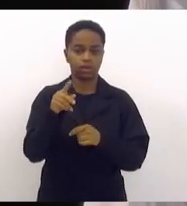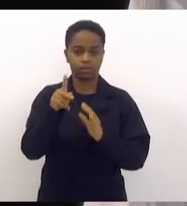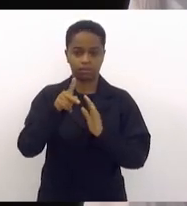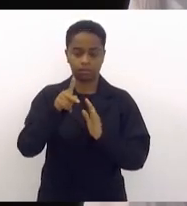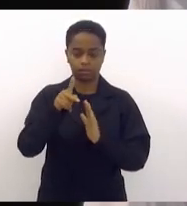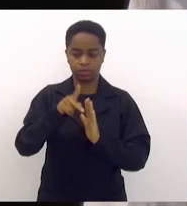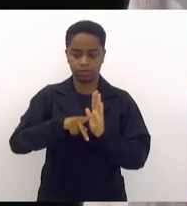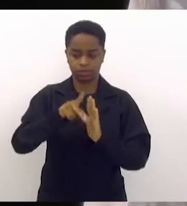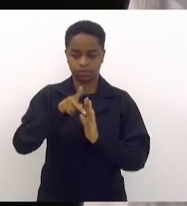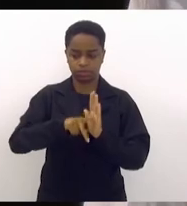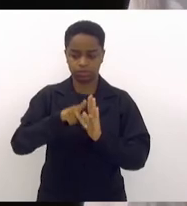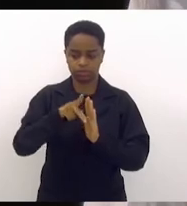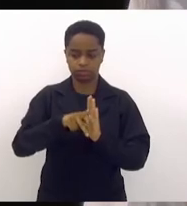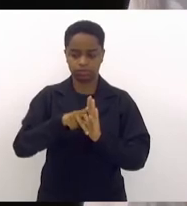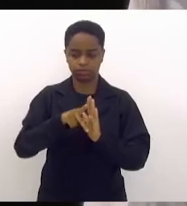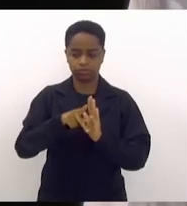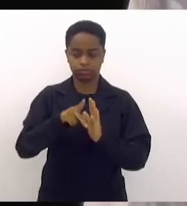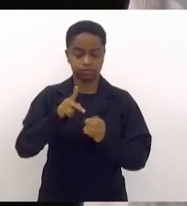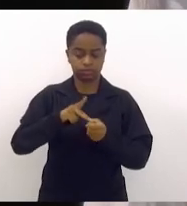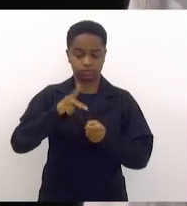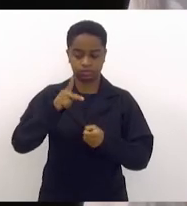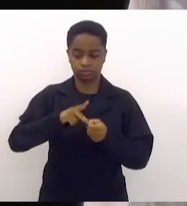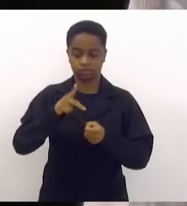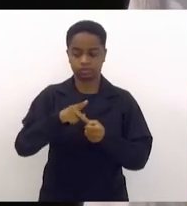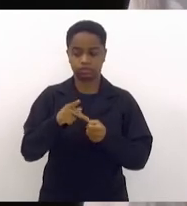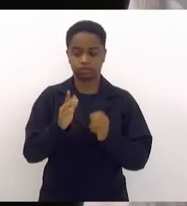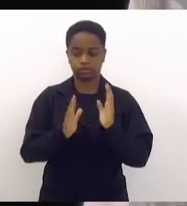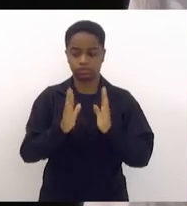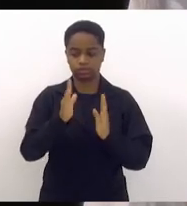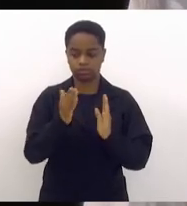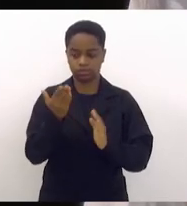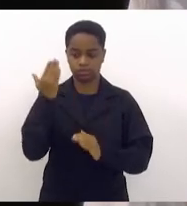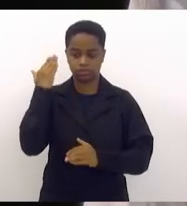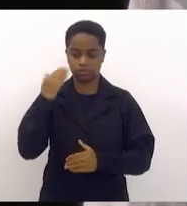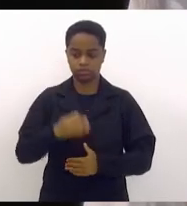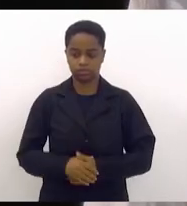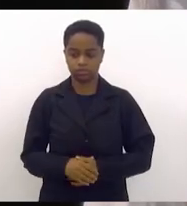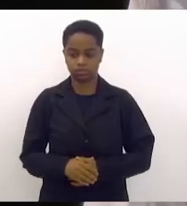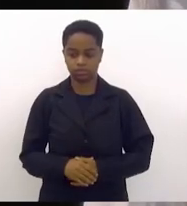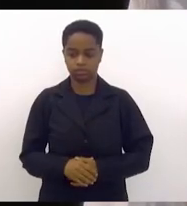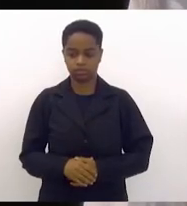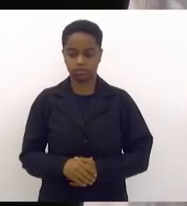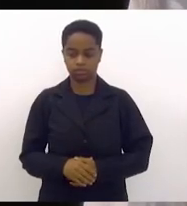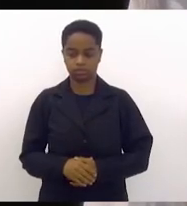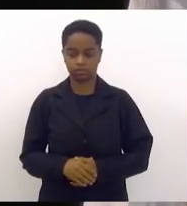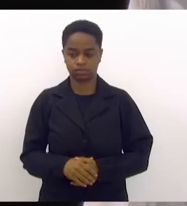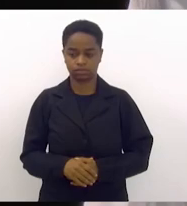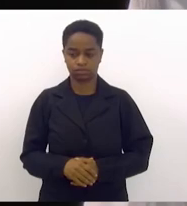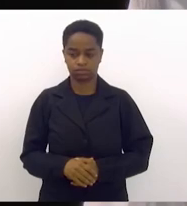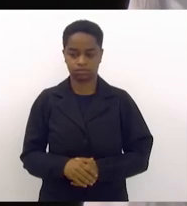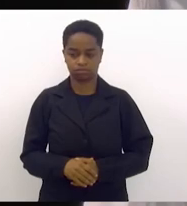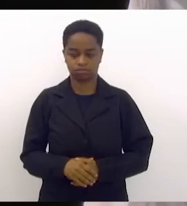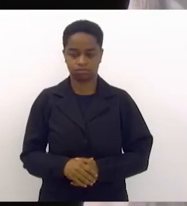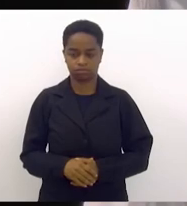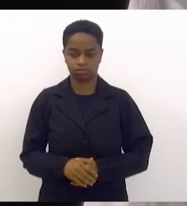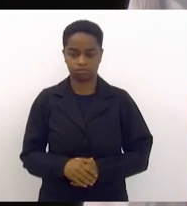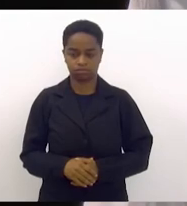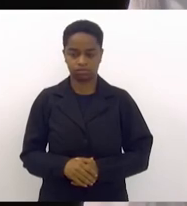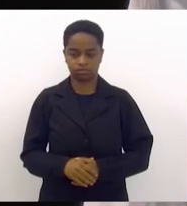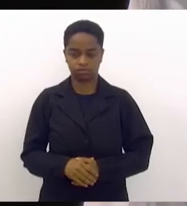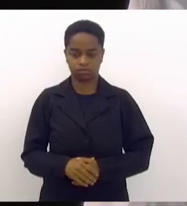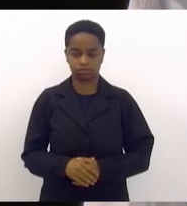tempos era normal e é normal ainda hoje o zeid a gente pegar Uber e a maioria daqueles trabadores